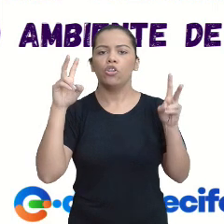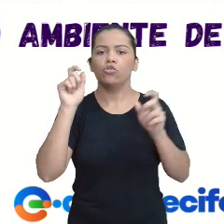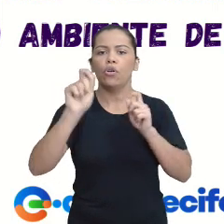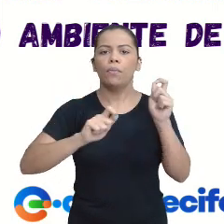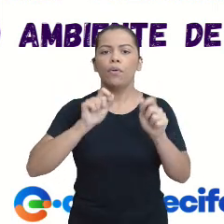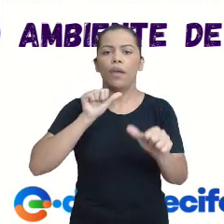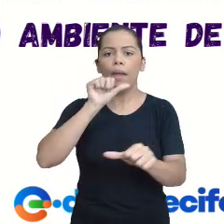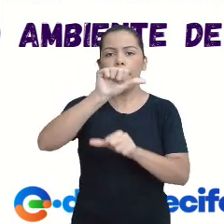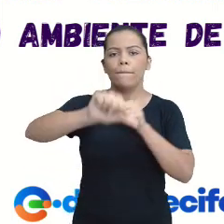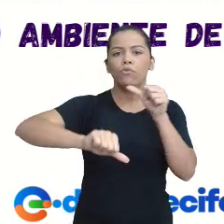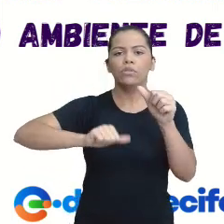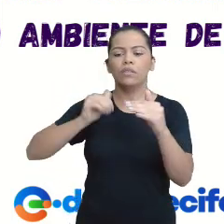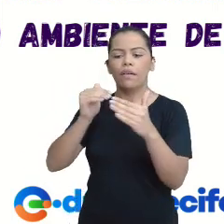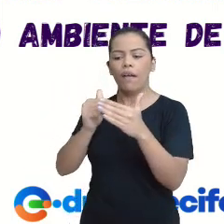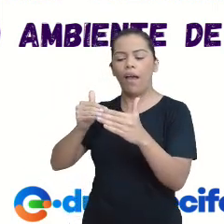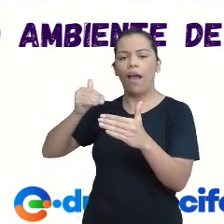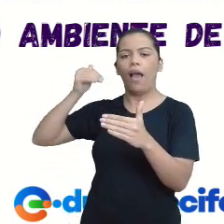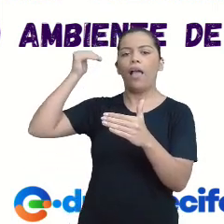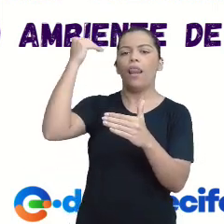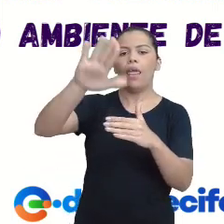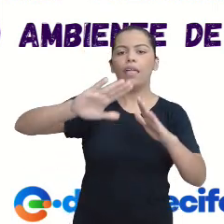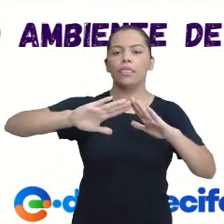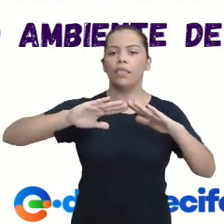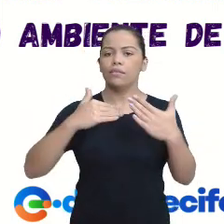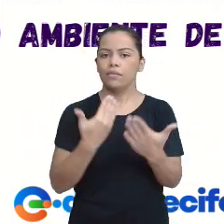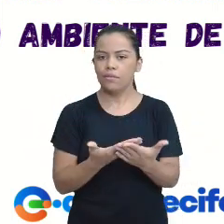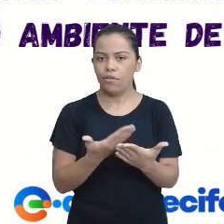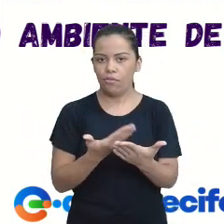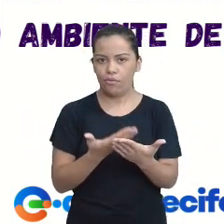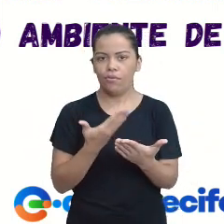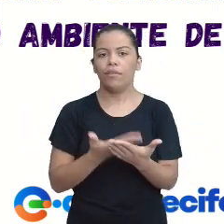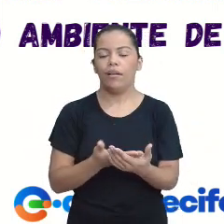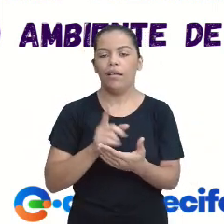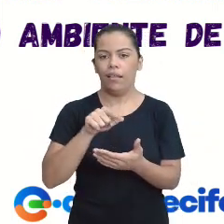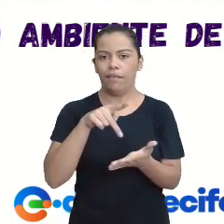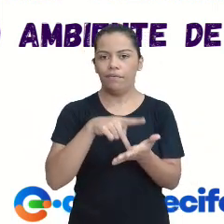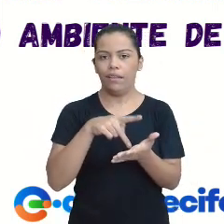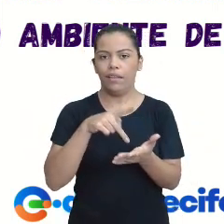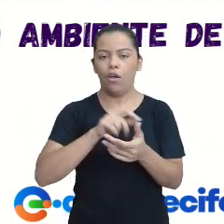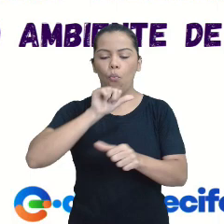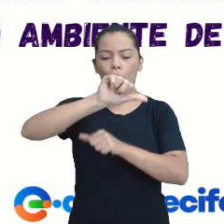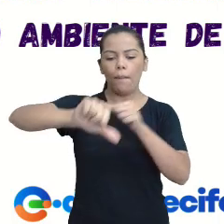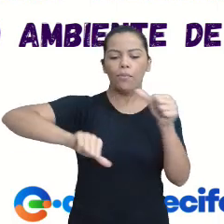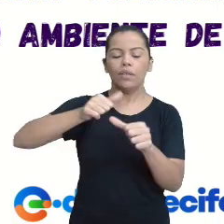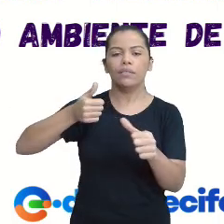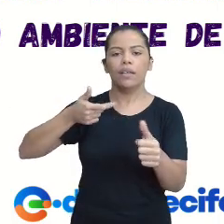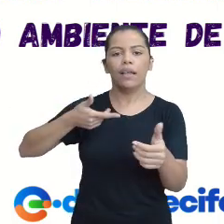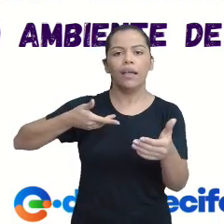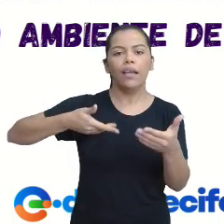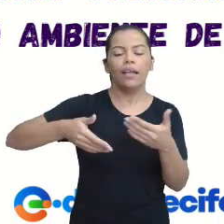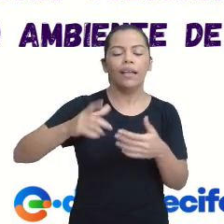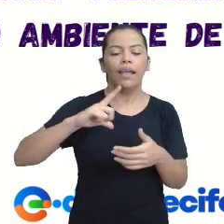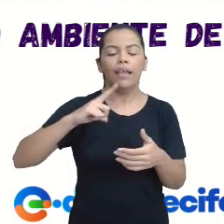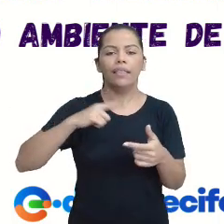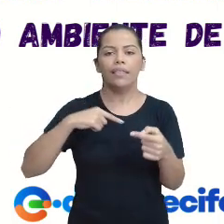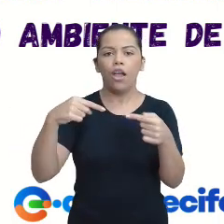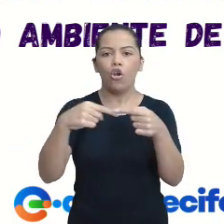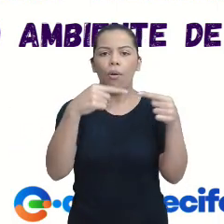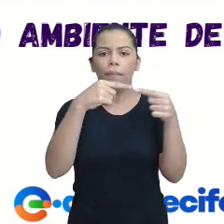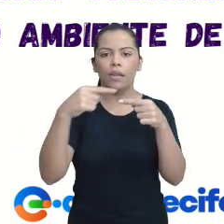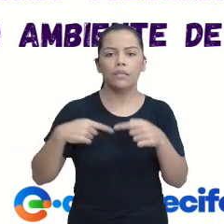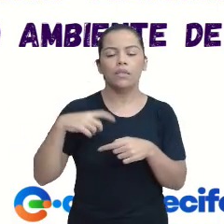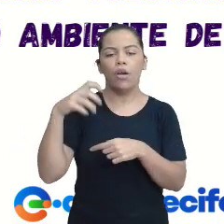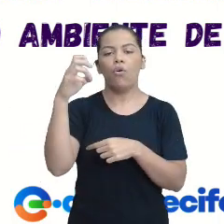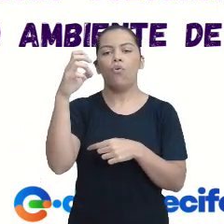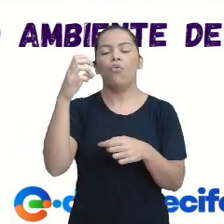vai além da escola. Uma mudança que está relacionada com o desenvolvimento de uma cultura de paz, de